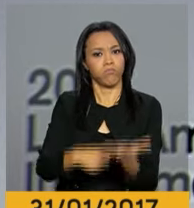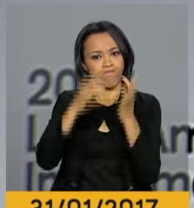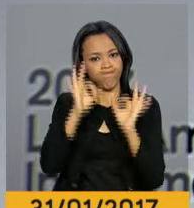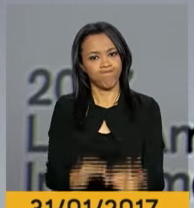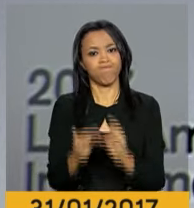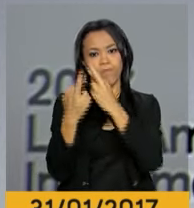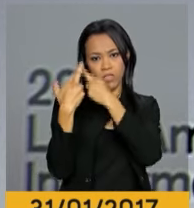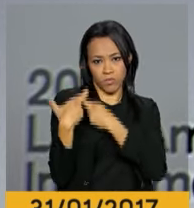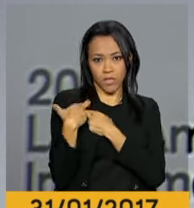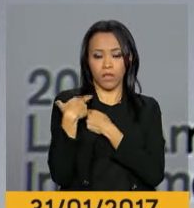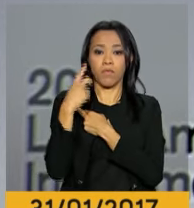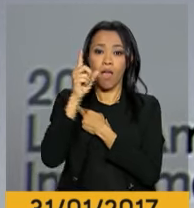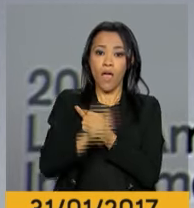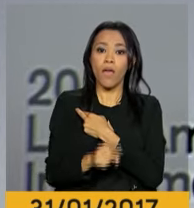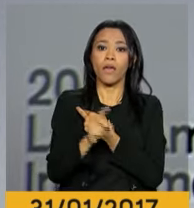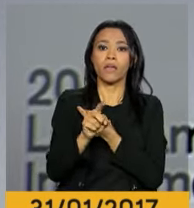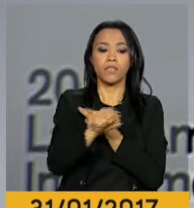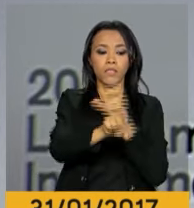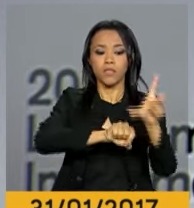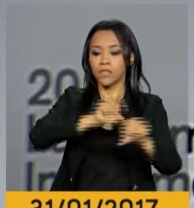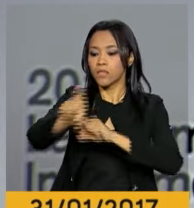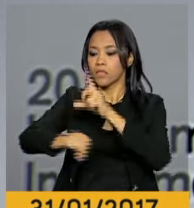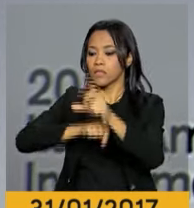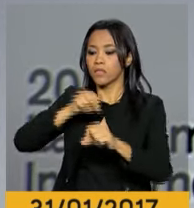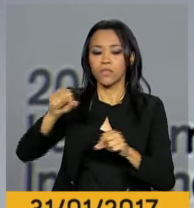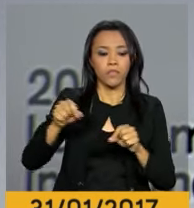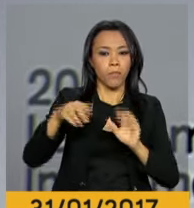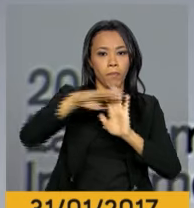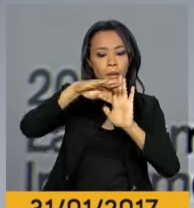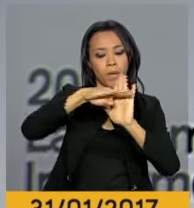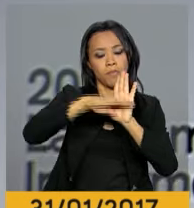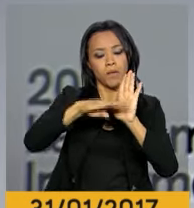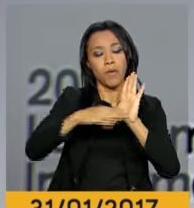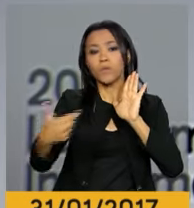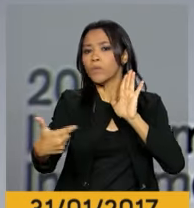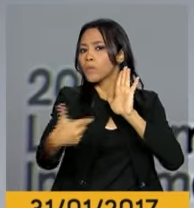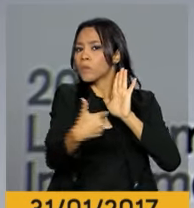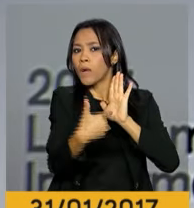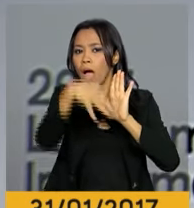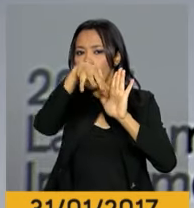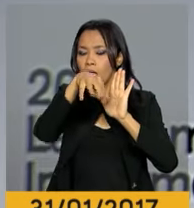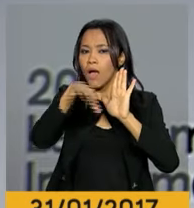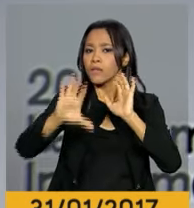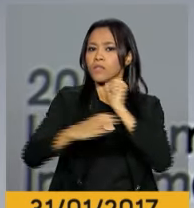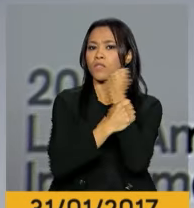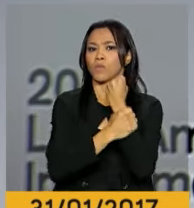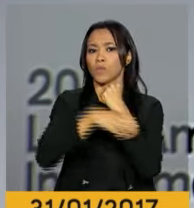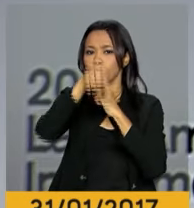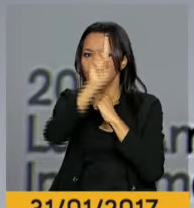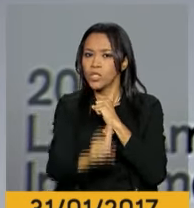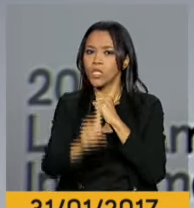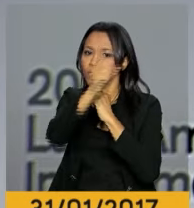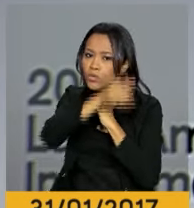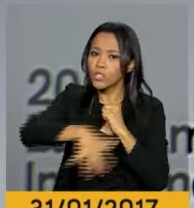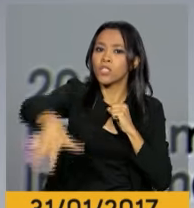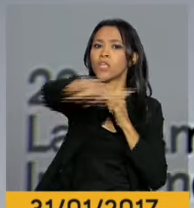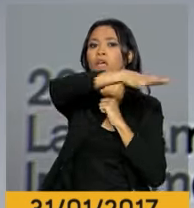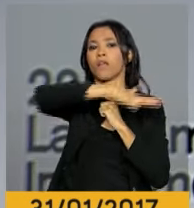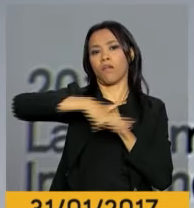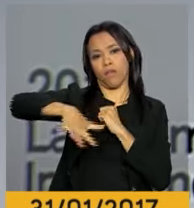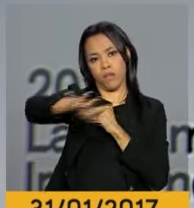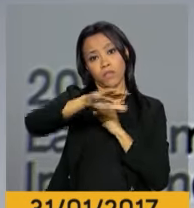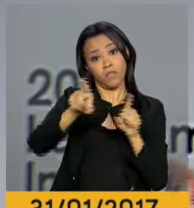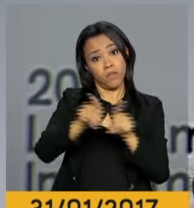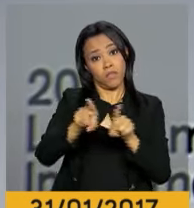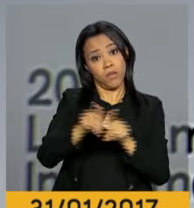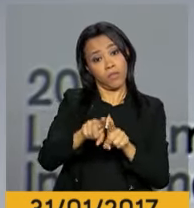precisamente adotar medidas que garantam os direitos eh mais gerais do povo brasileiro e no particular